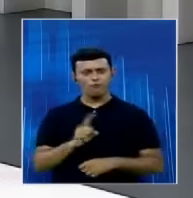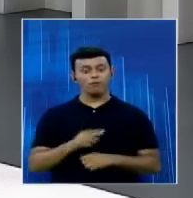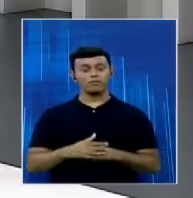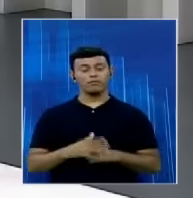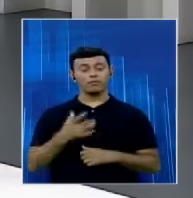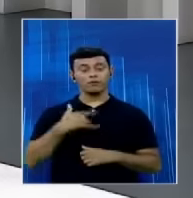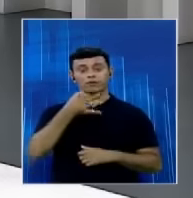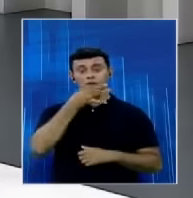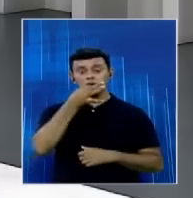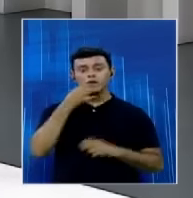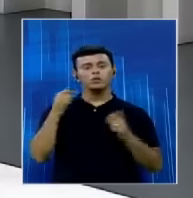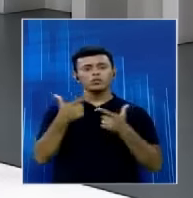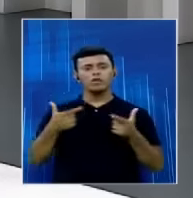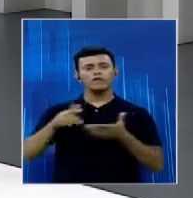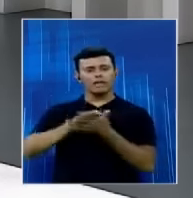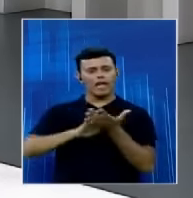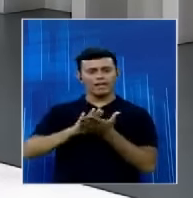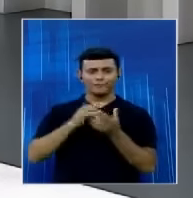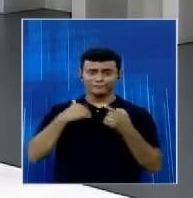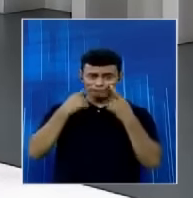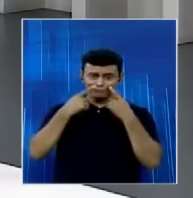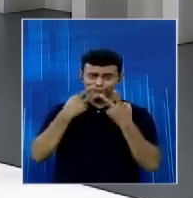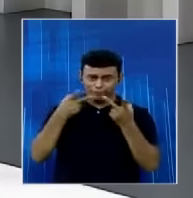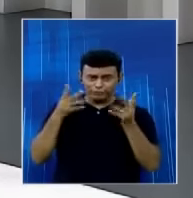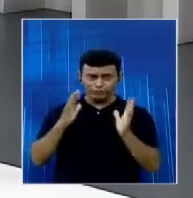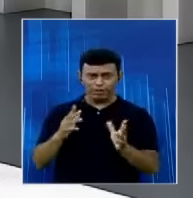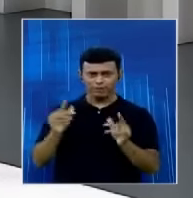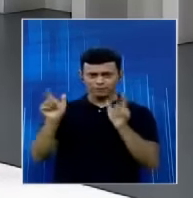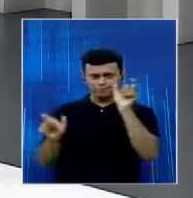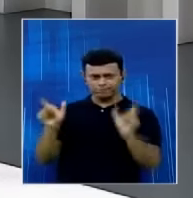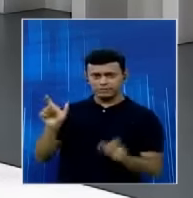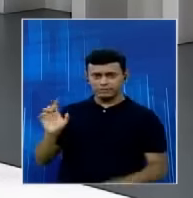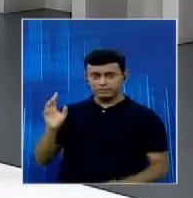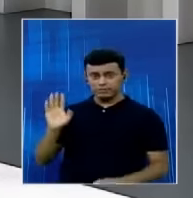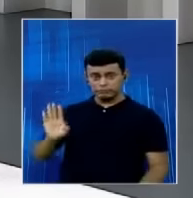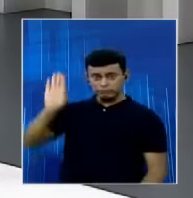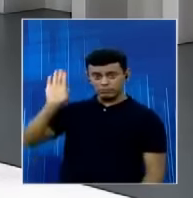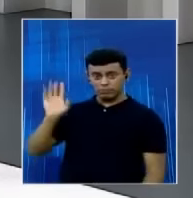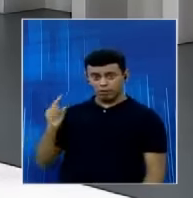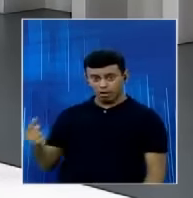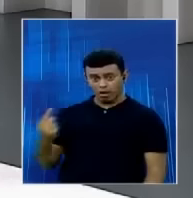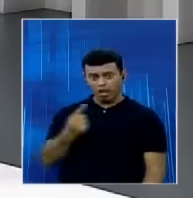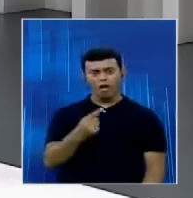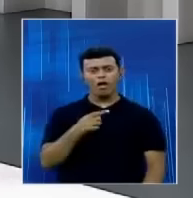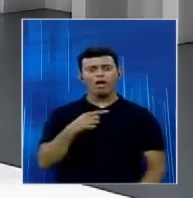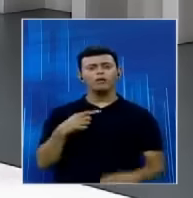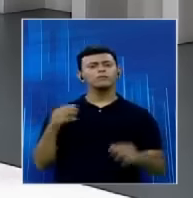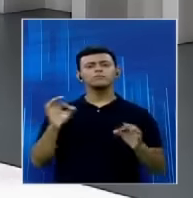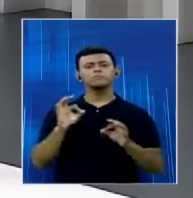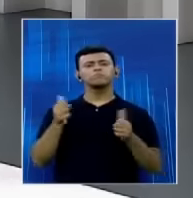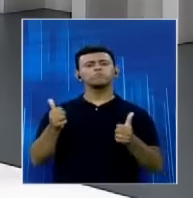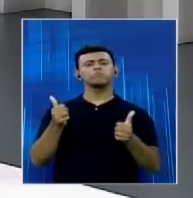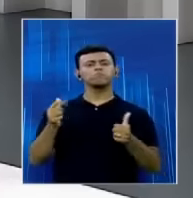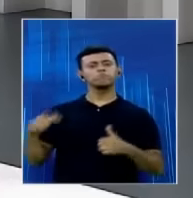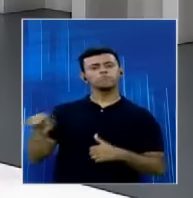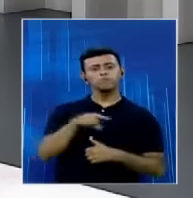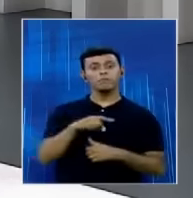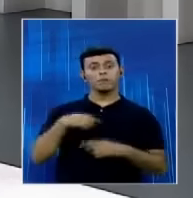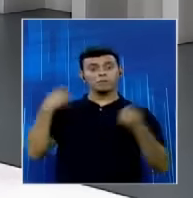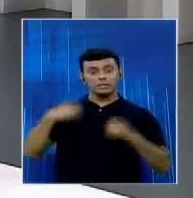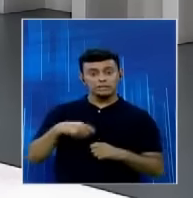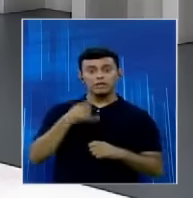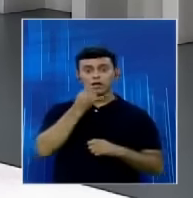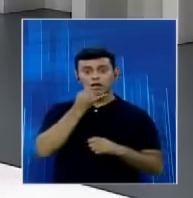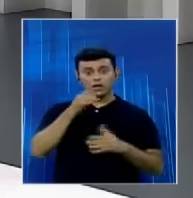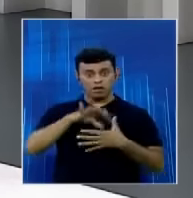esse, como não houve nenhum grande escorregão, você tende a reforçar a posição de quem está à frente ou quem está subindo e tende a reforçar também a posição de quem